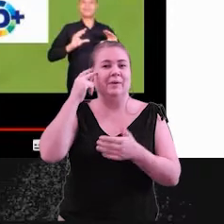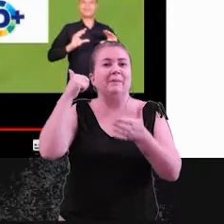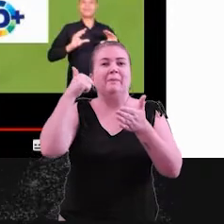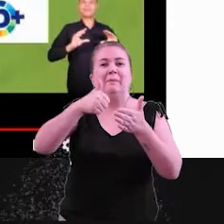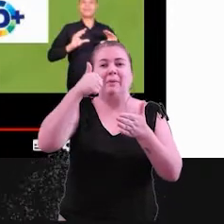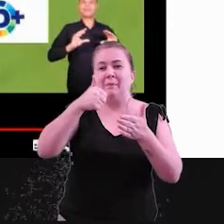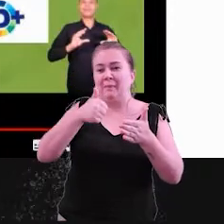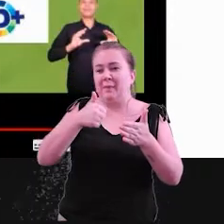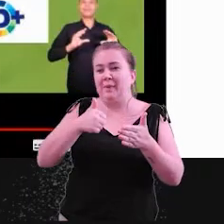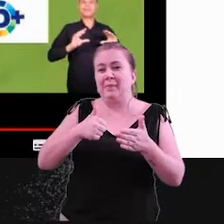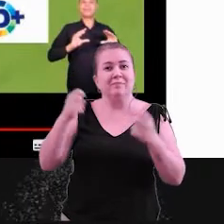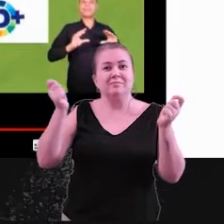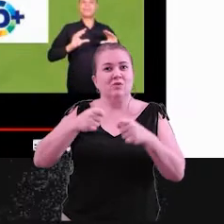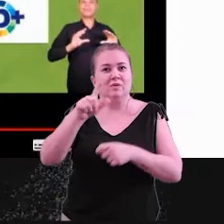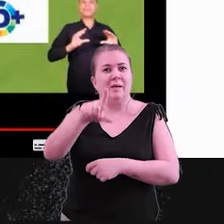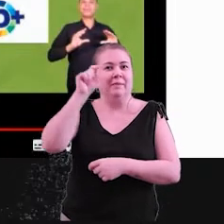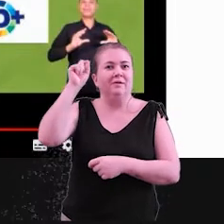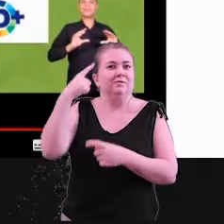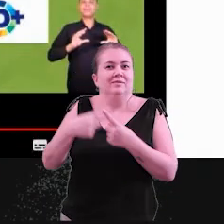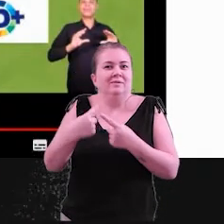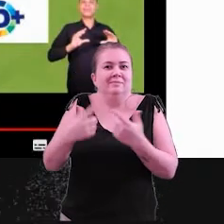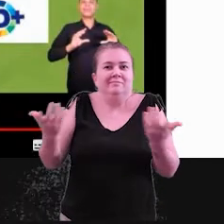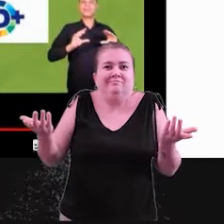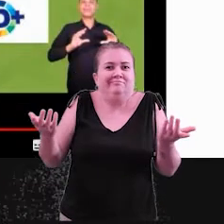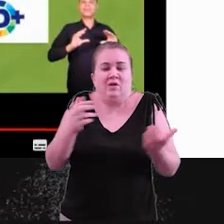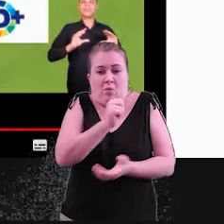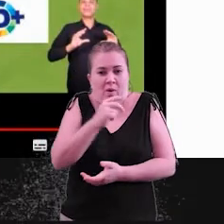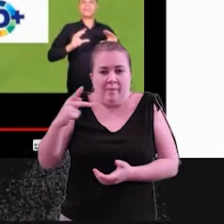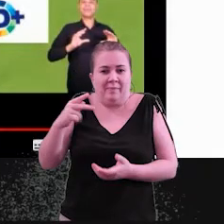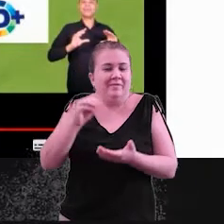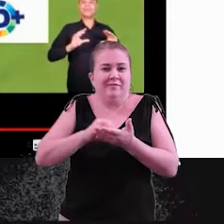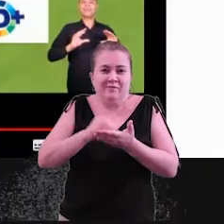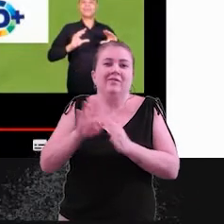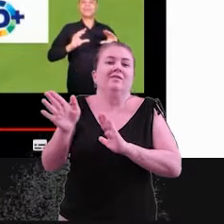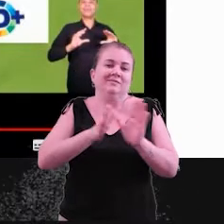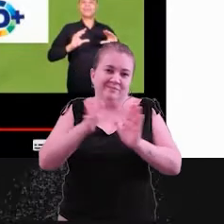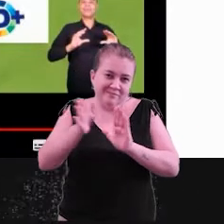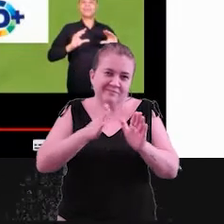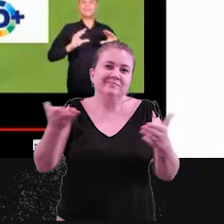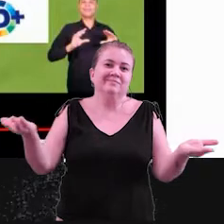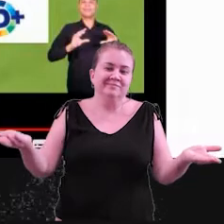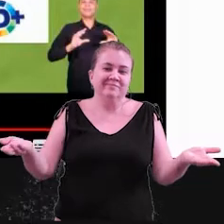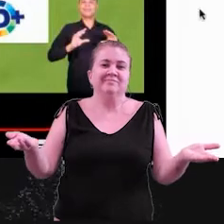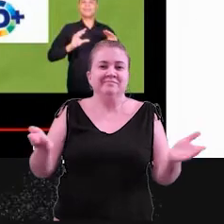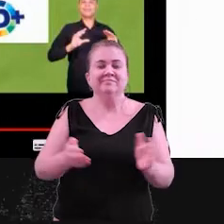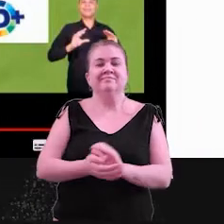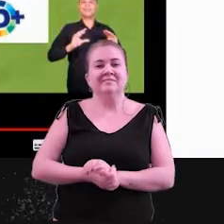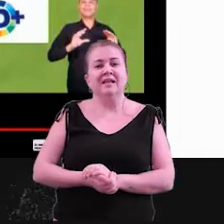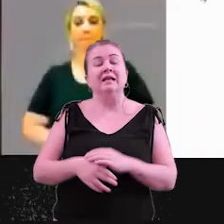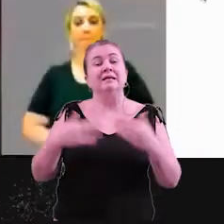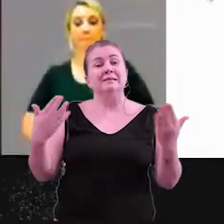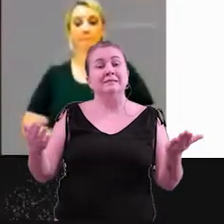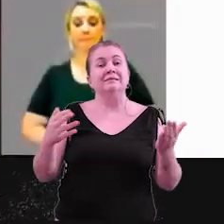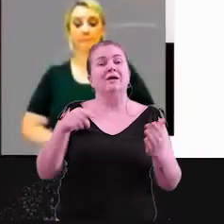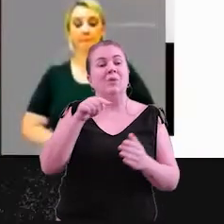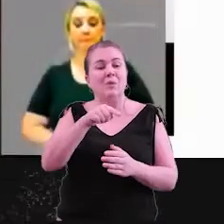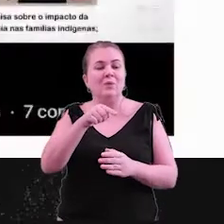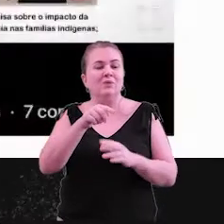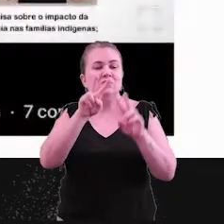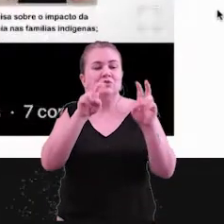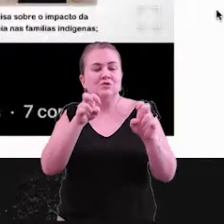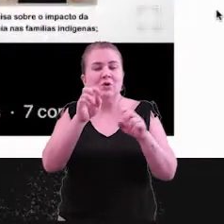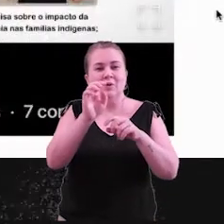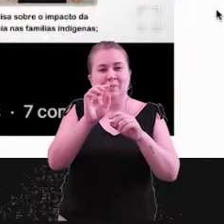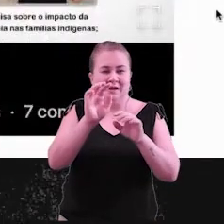tem como escolher, porque o app não é nada acessível, né? Então, com essa provocação, eu